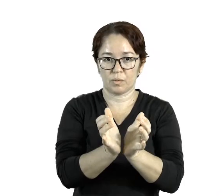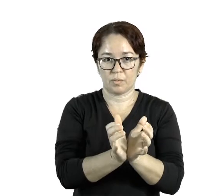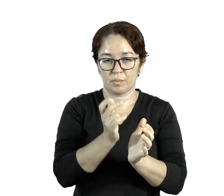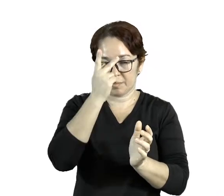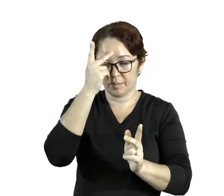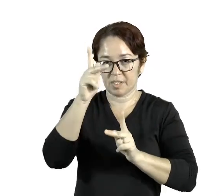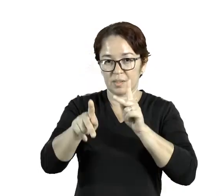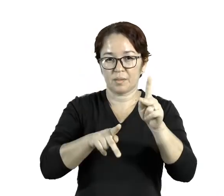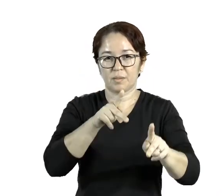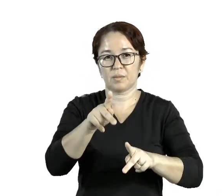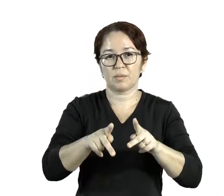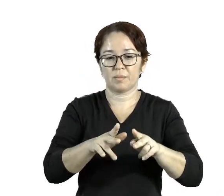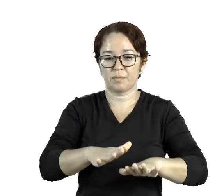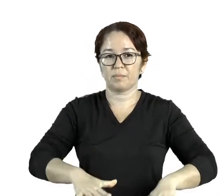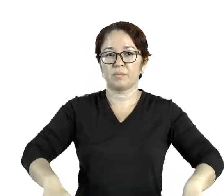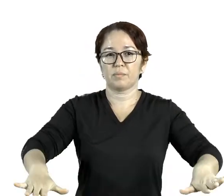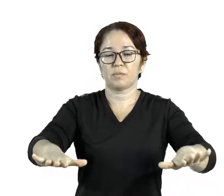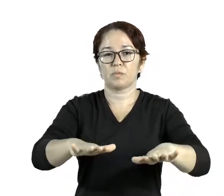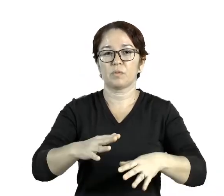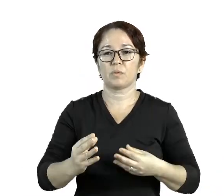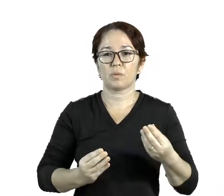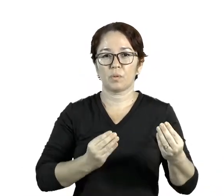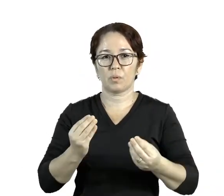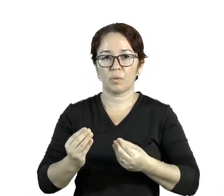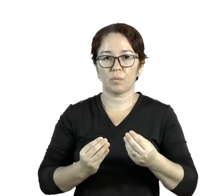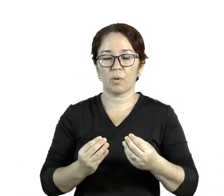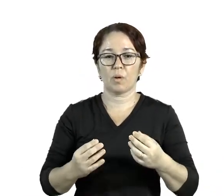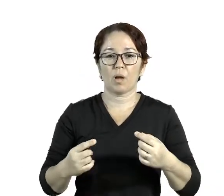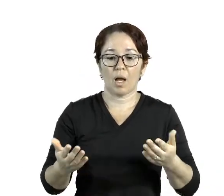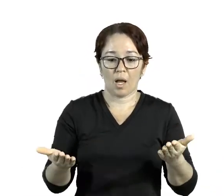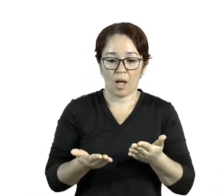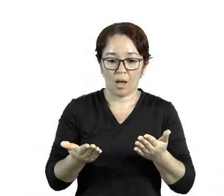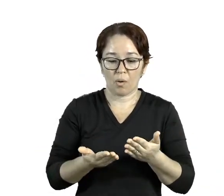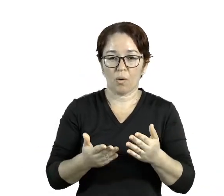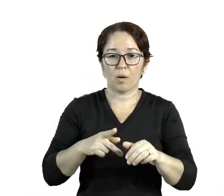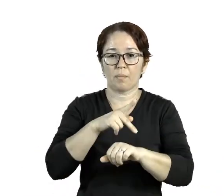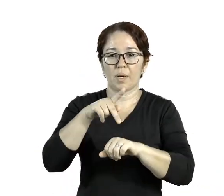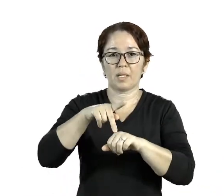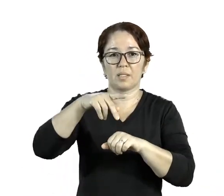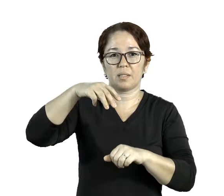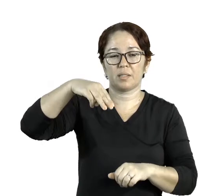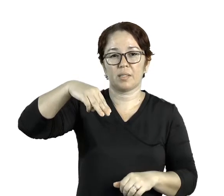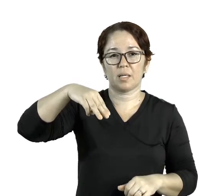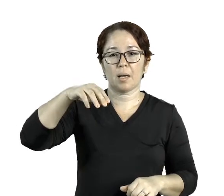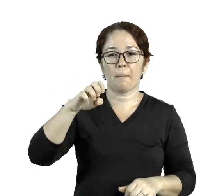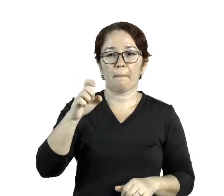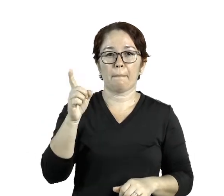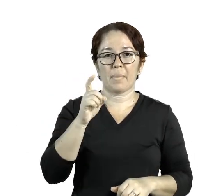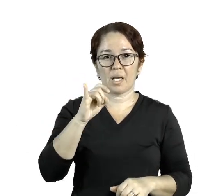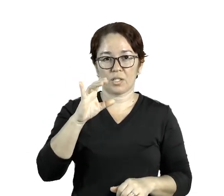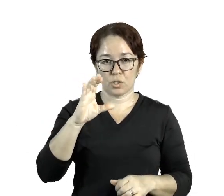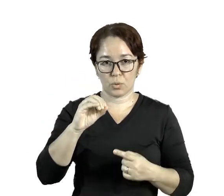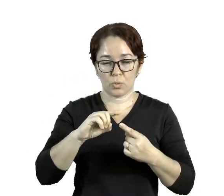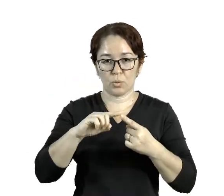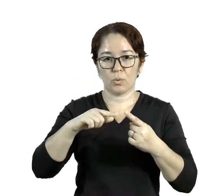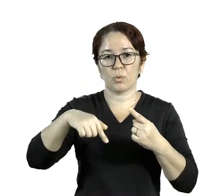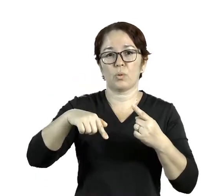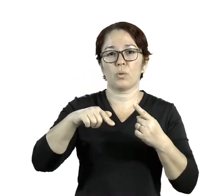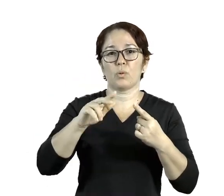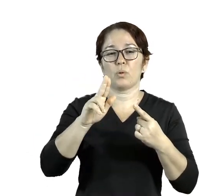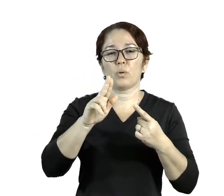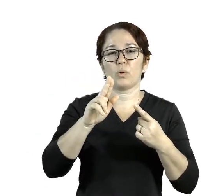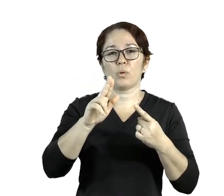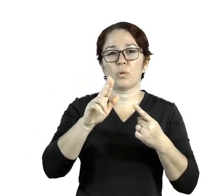sociedade maia, ela corresponde atualmente hoje ao México, a Guatemala, El Salvador, Belize e Honduras, tá? Em virtude